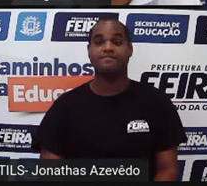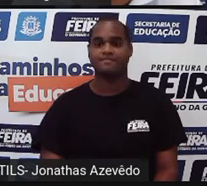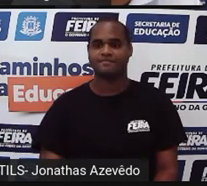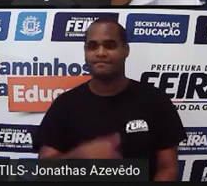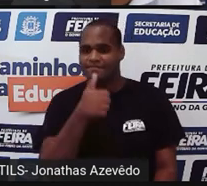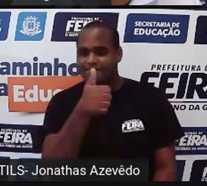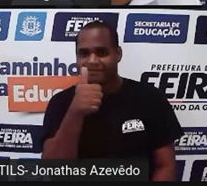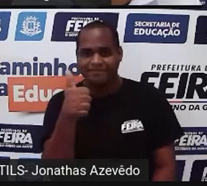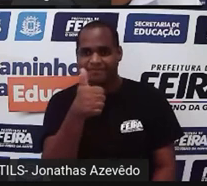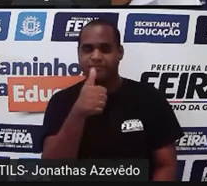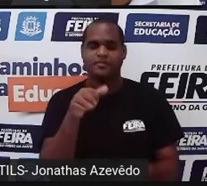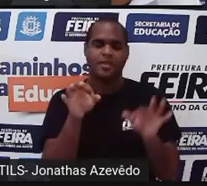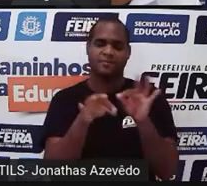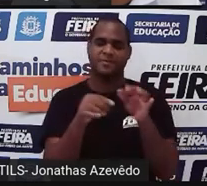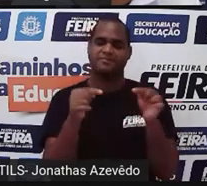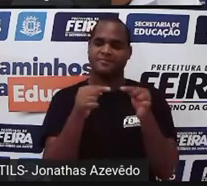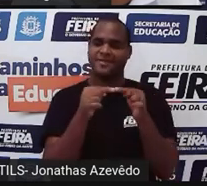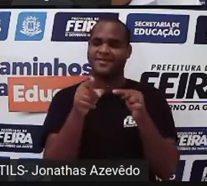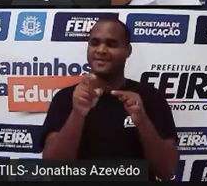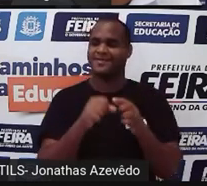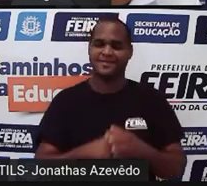Prontinho. Então, é isso aí, ó.